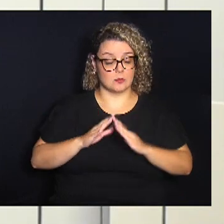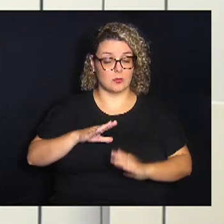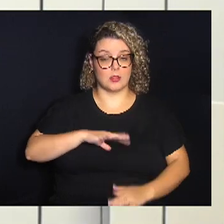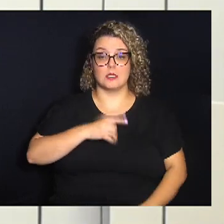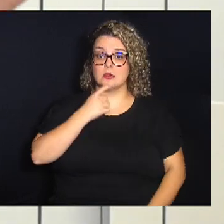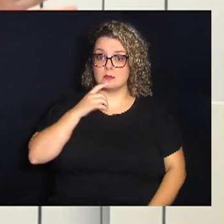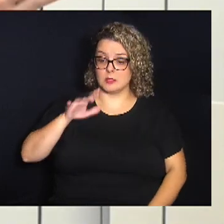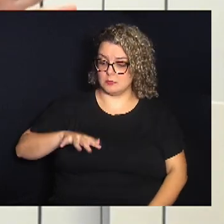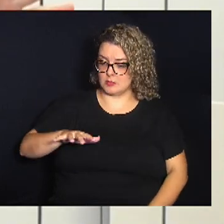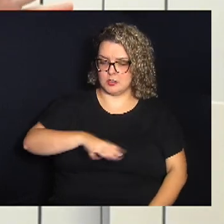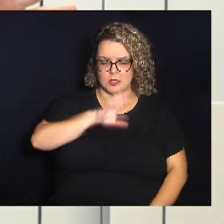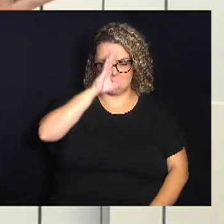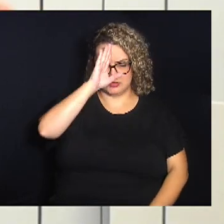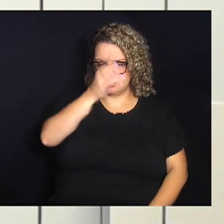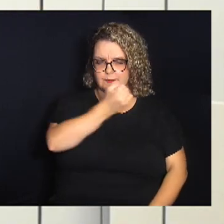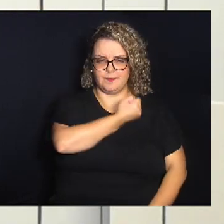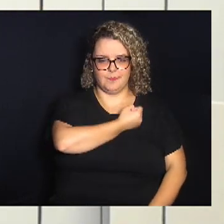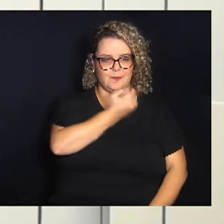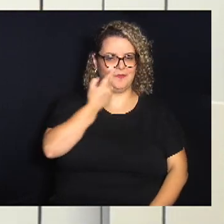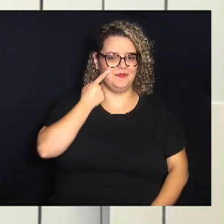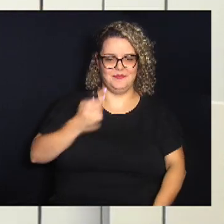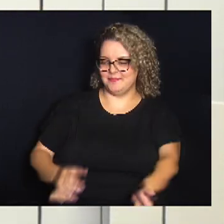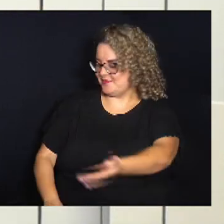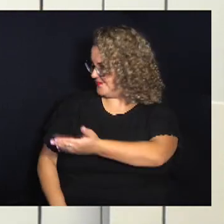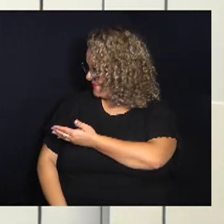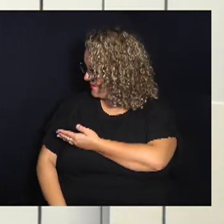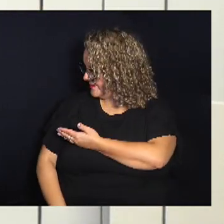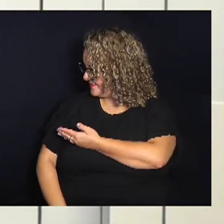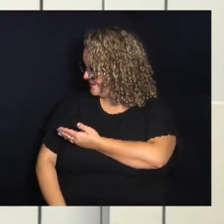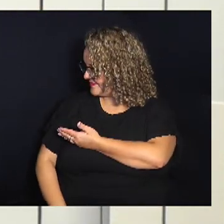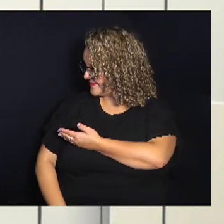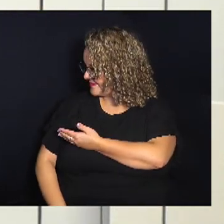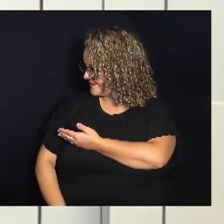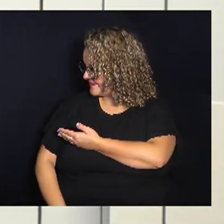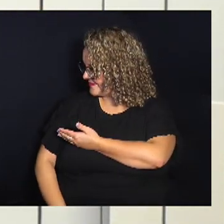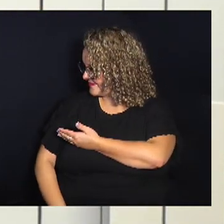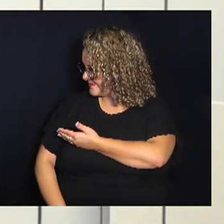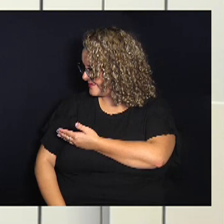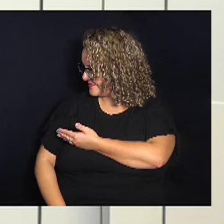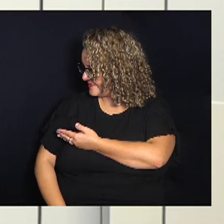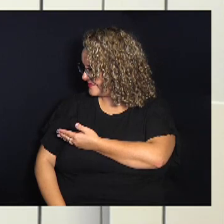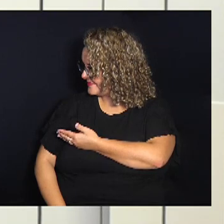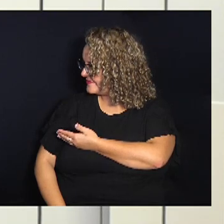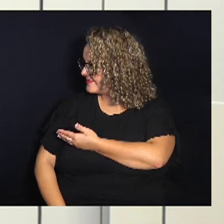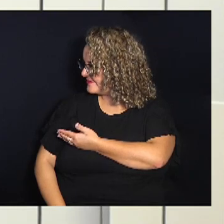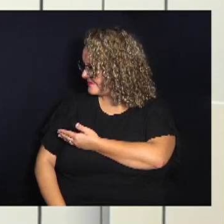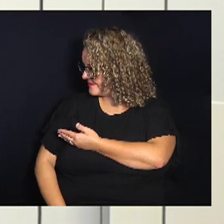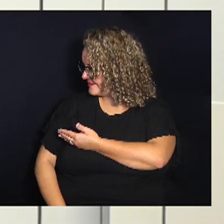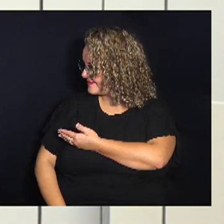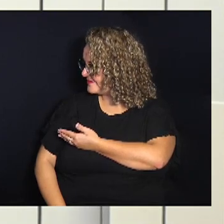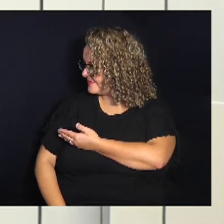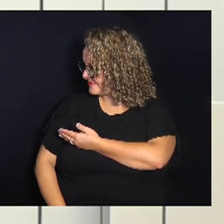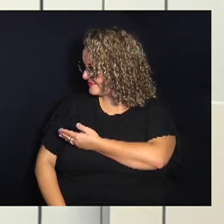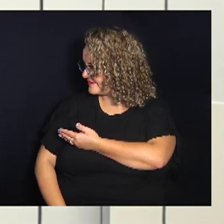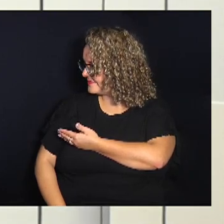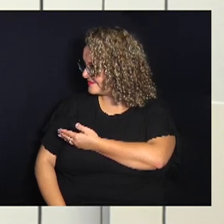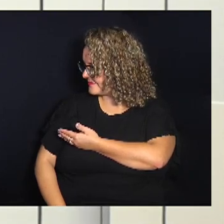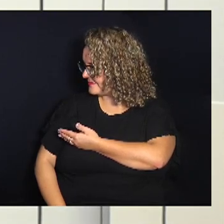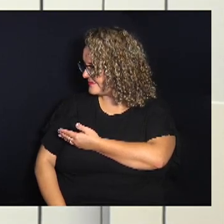DDD, para você que é de Campinas e região, pode ir direto no número que já aparece aqui embaixo da sua tela. 19